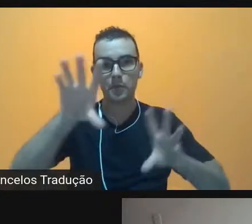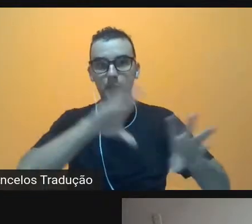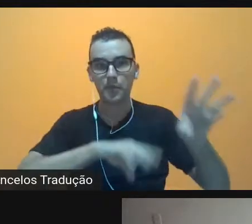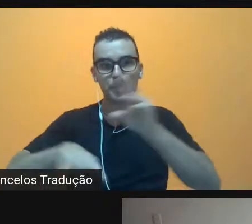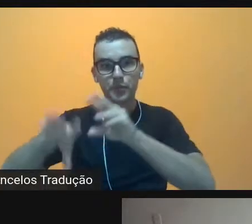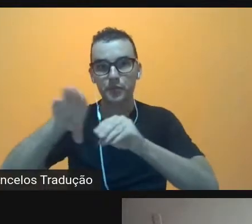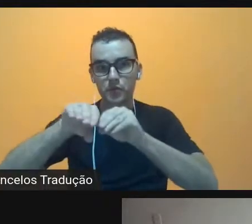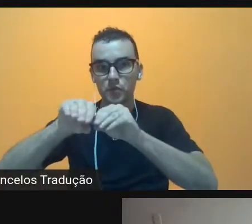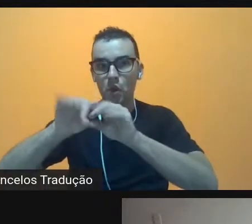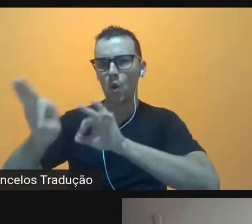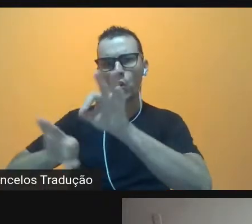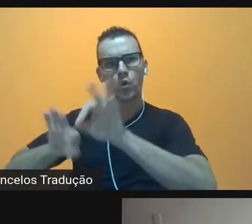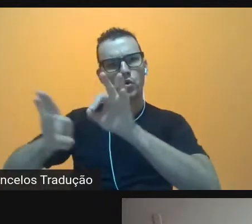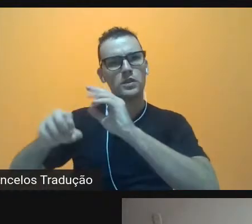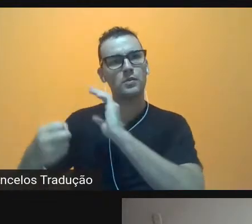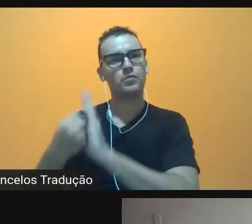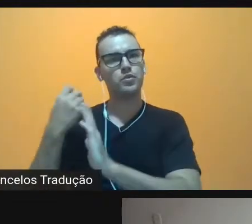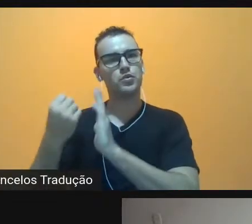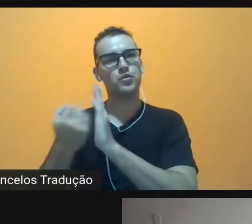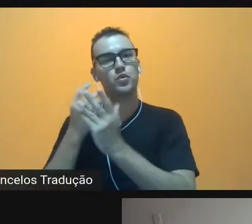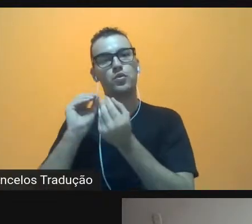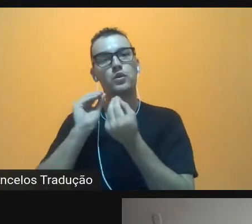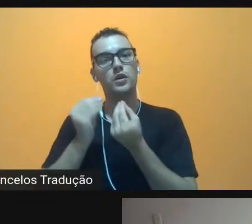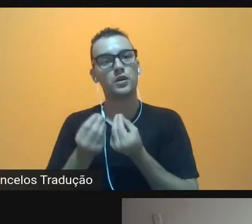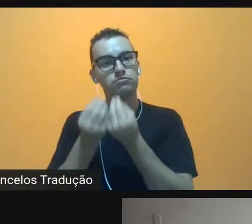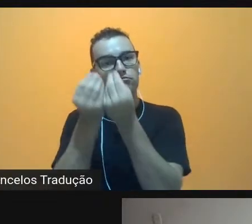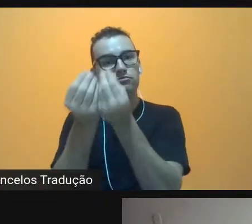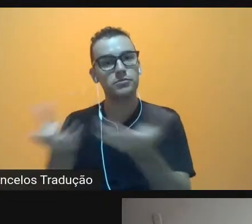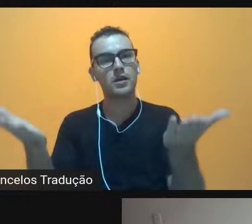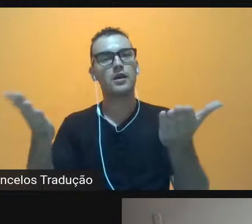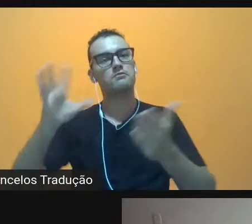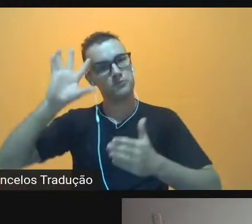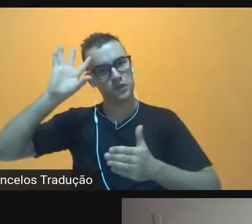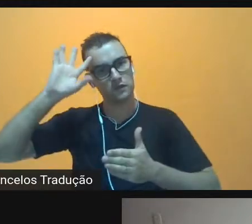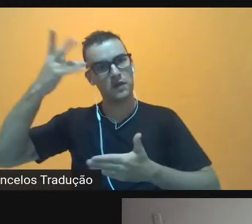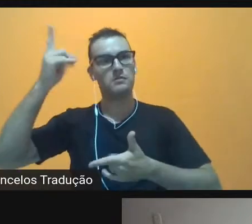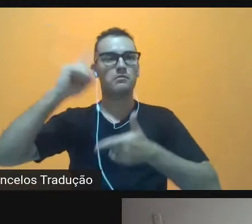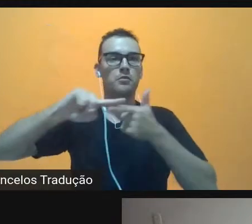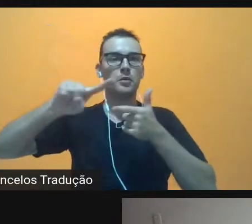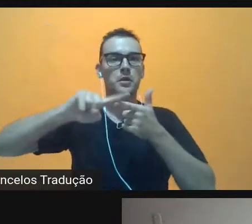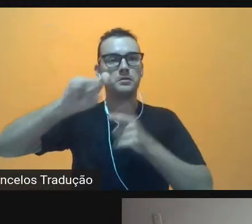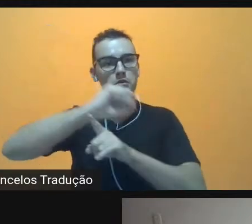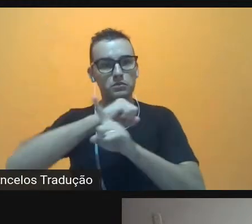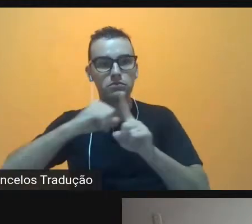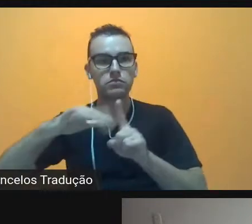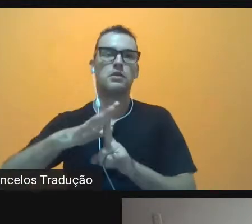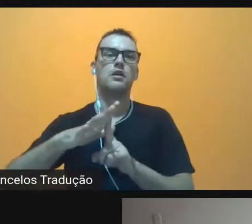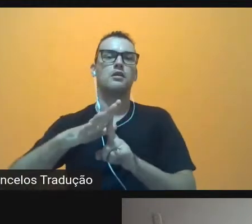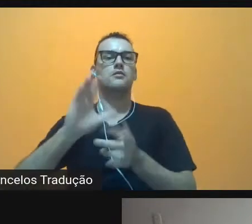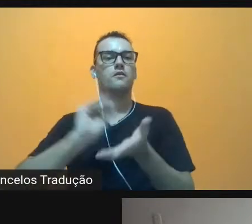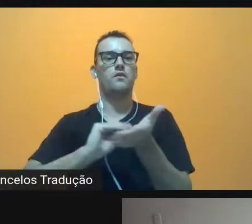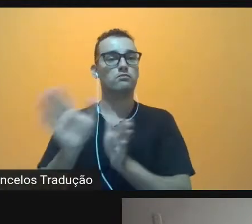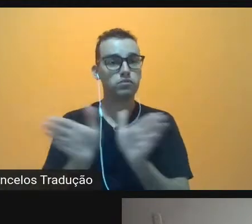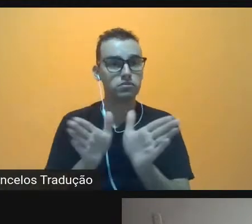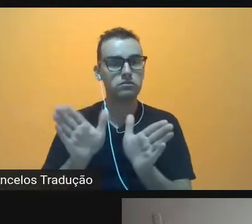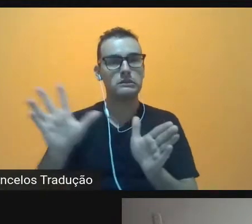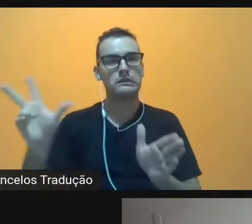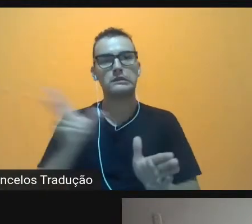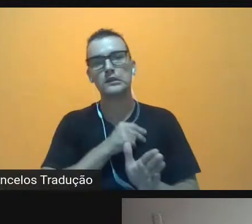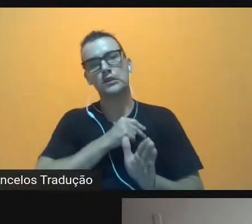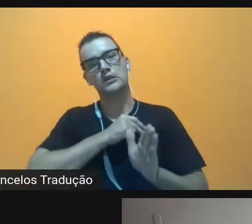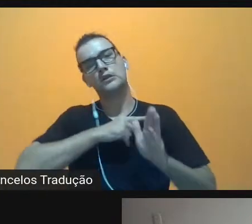produto a ser ainda oferecido como uma solução à sociedade, é fantástico,